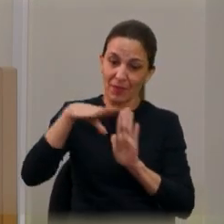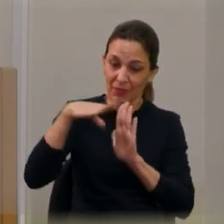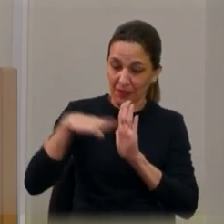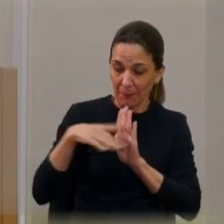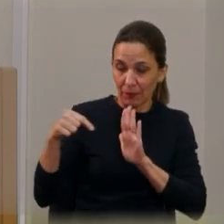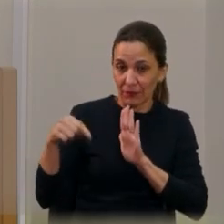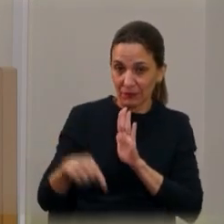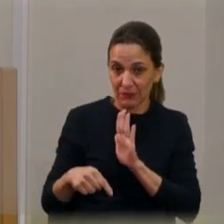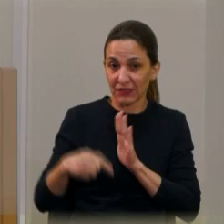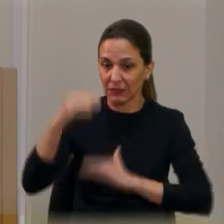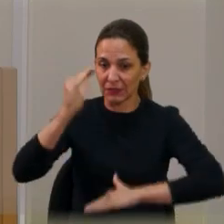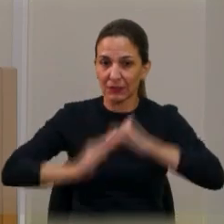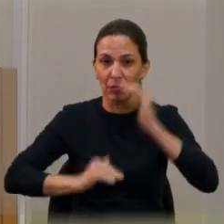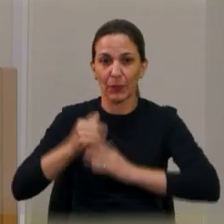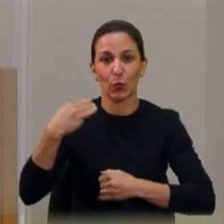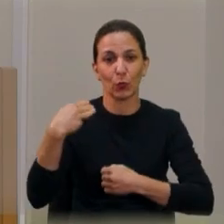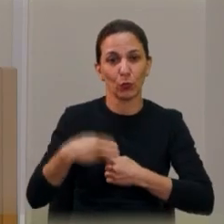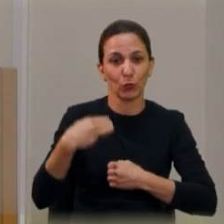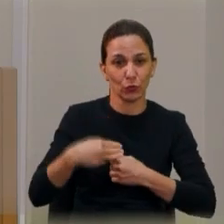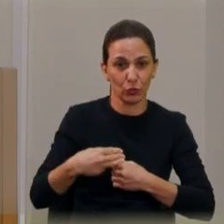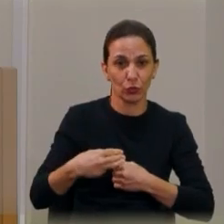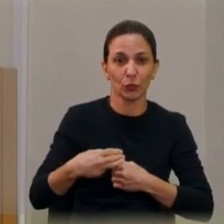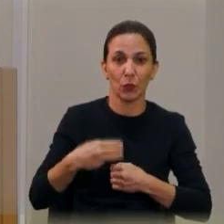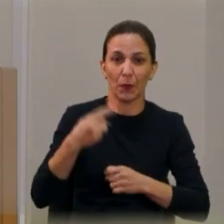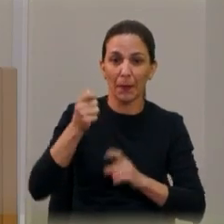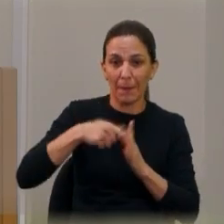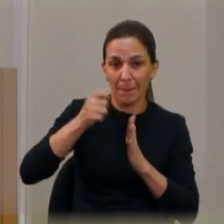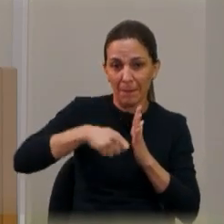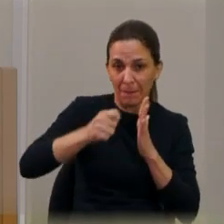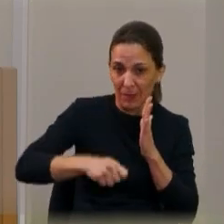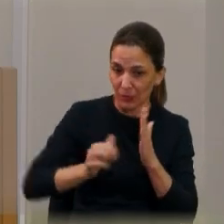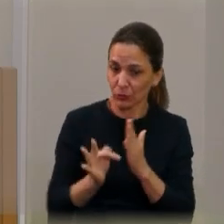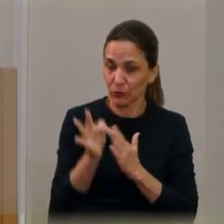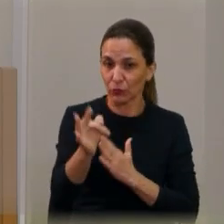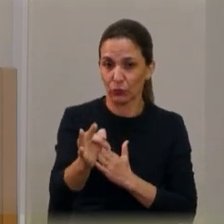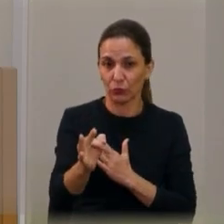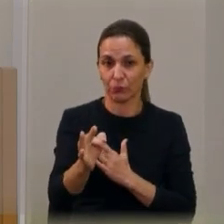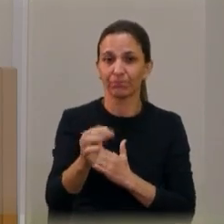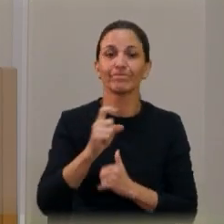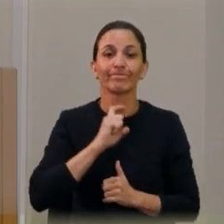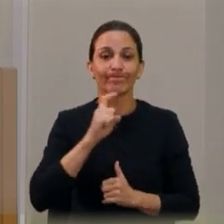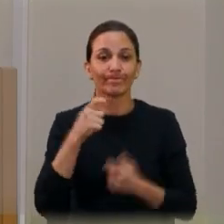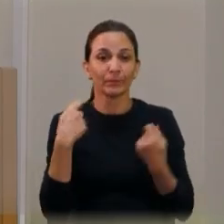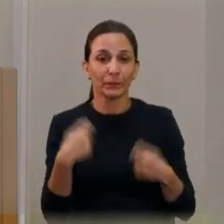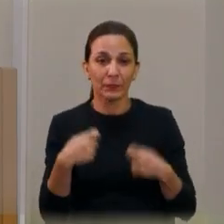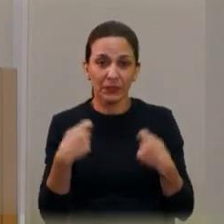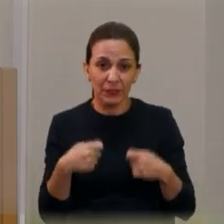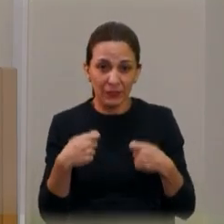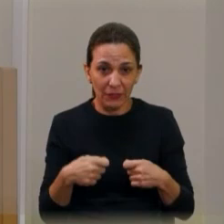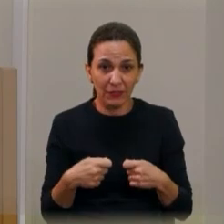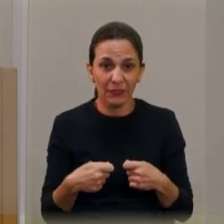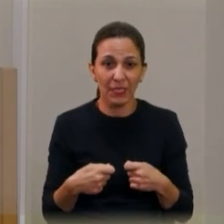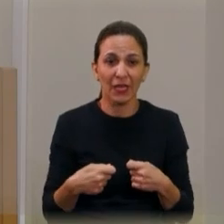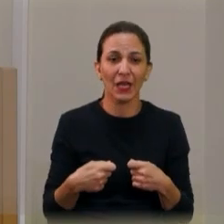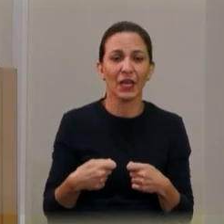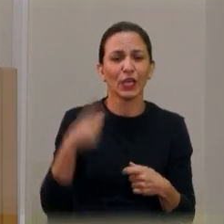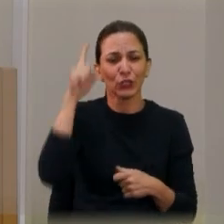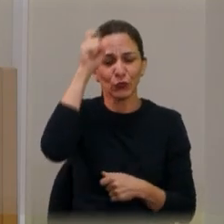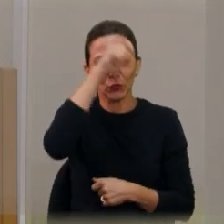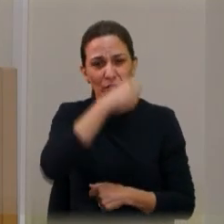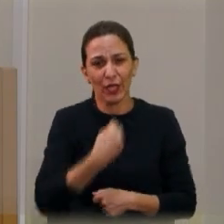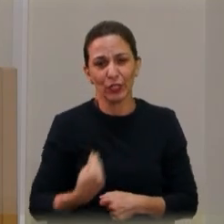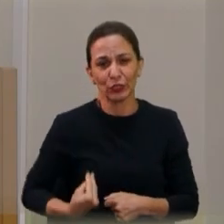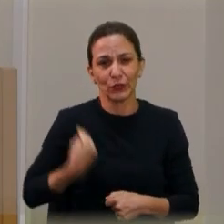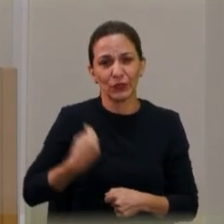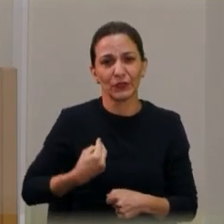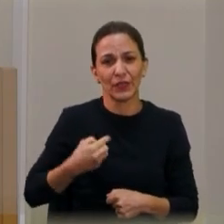colocada em prática no município nos próximos meses para que ninguém mais tenha que passar pelo que o Guilherme relatou na